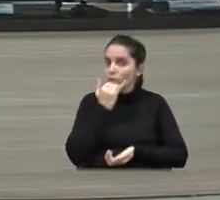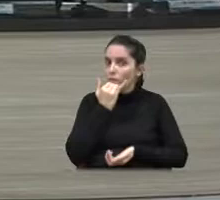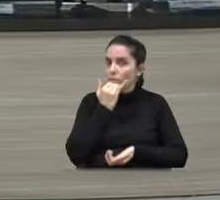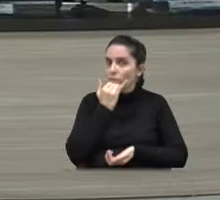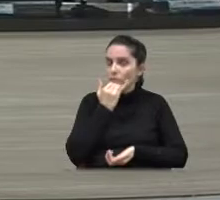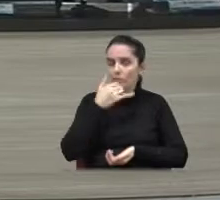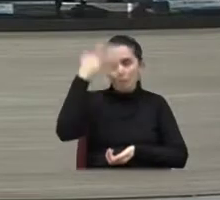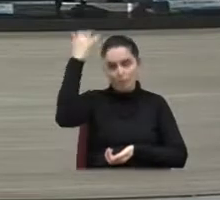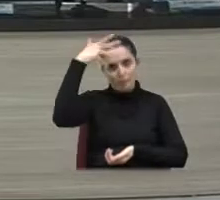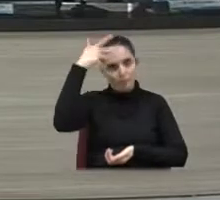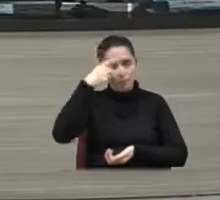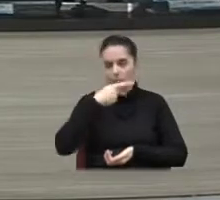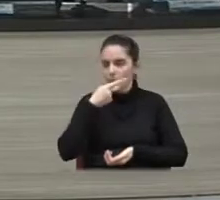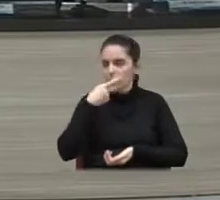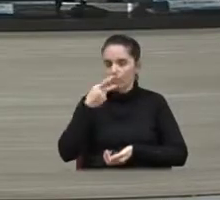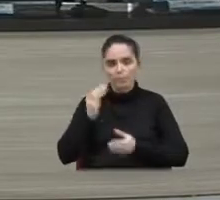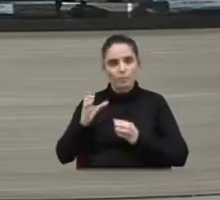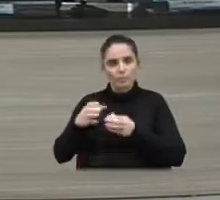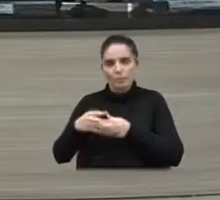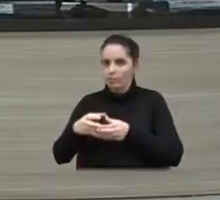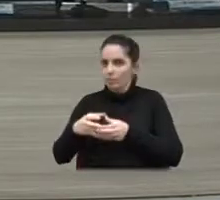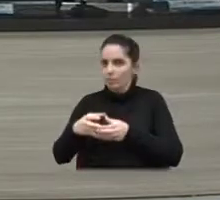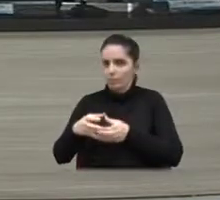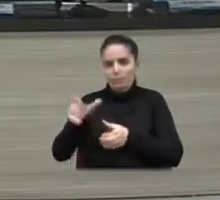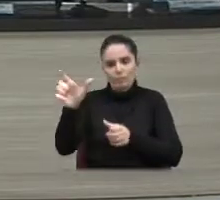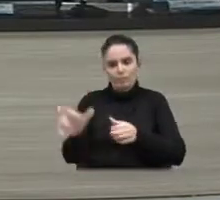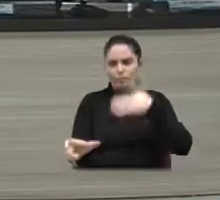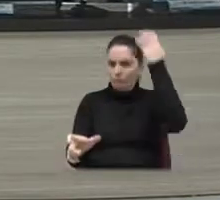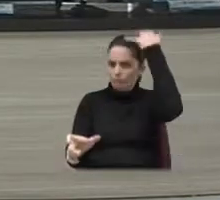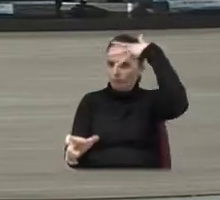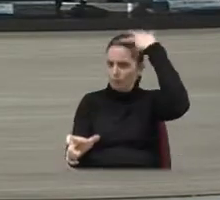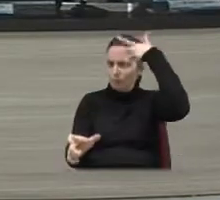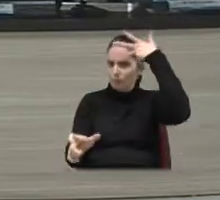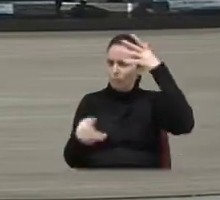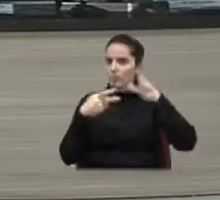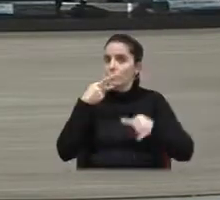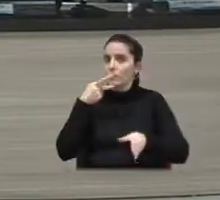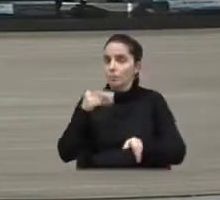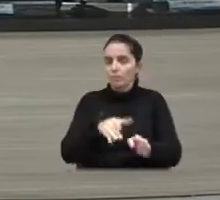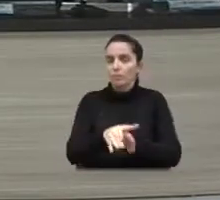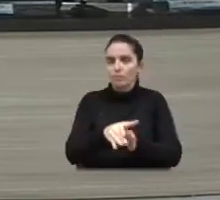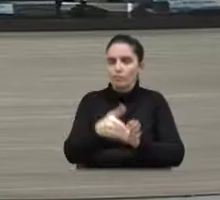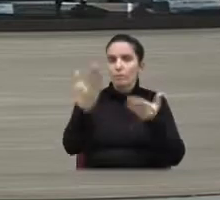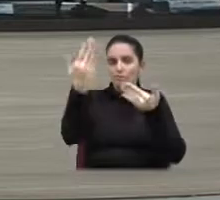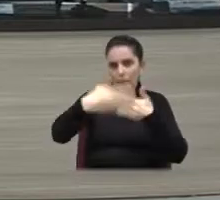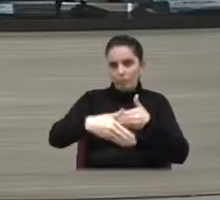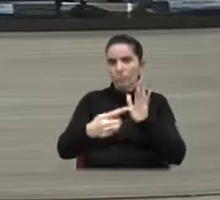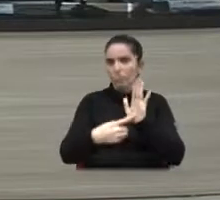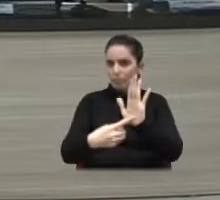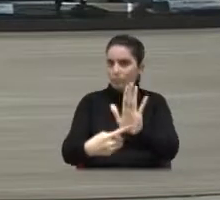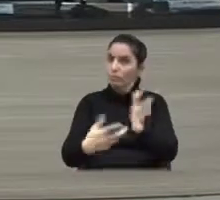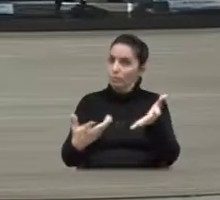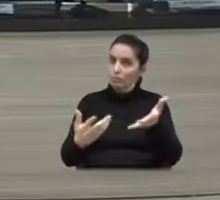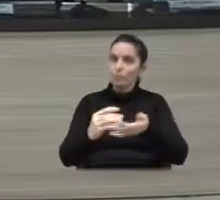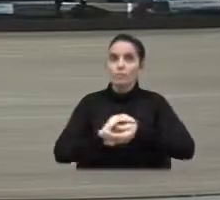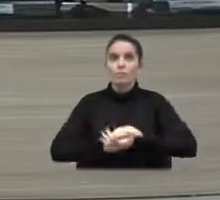da comissão, não falei da sua pessoa, mas falei do conselho. Isso eu tenho provas para falar. Obrigado, vereadora Carol.